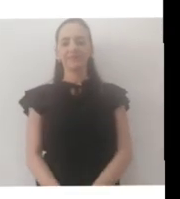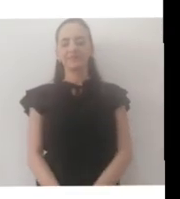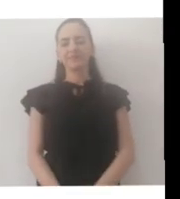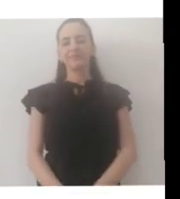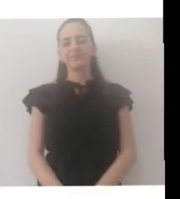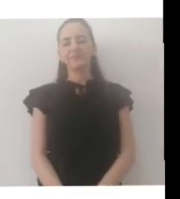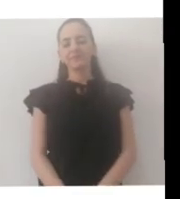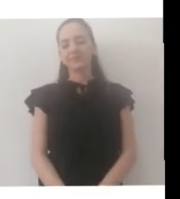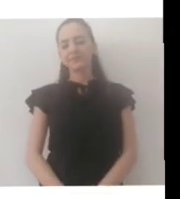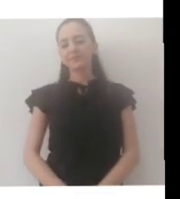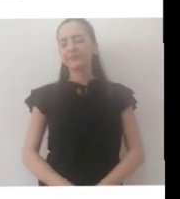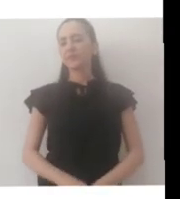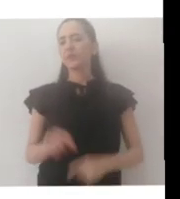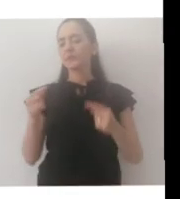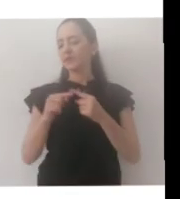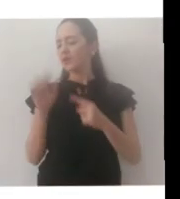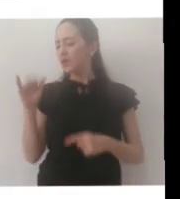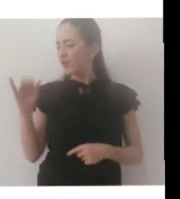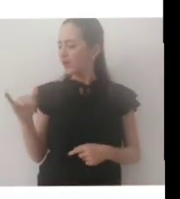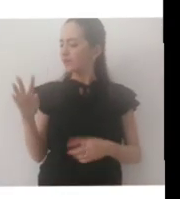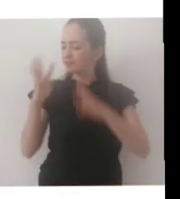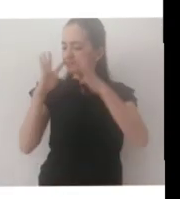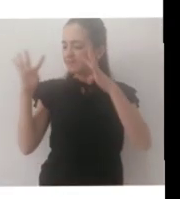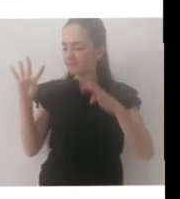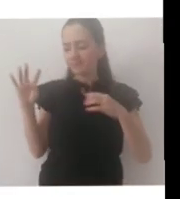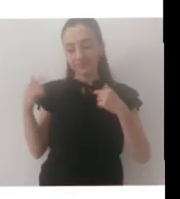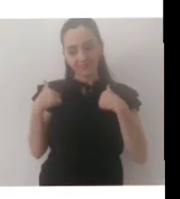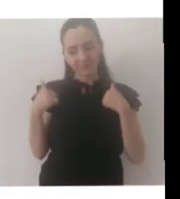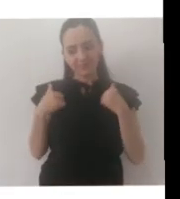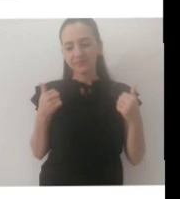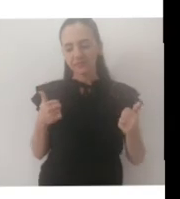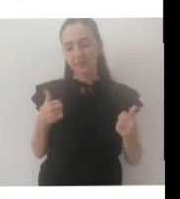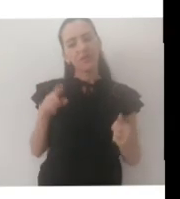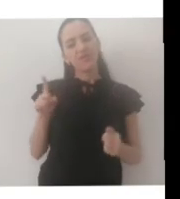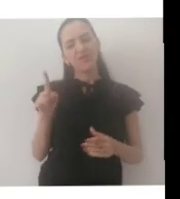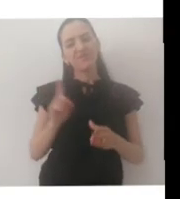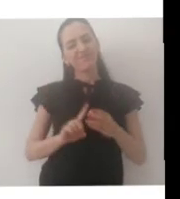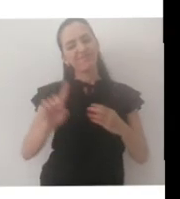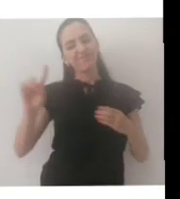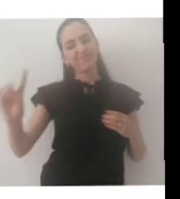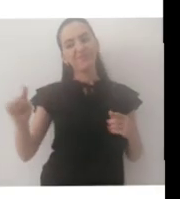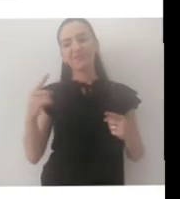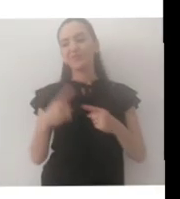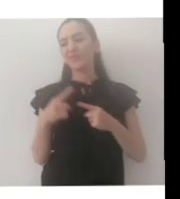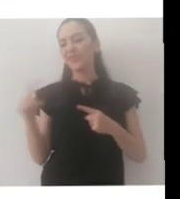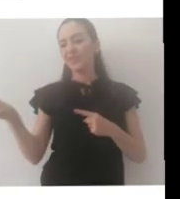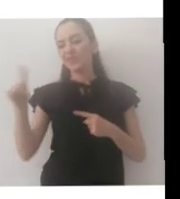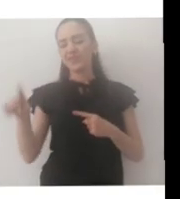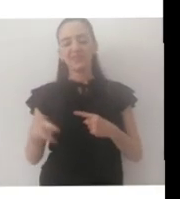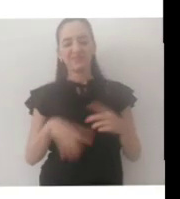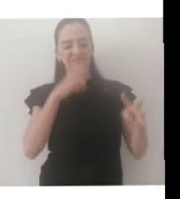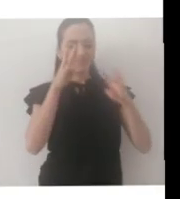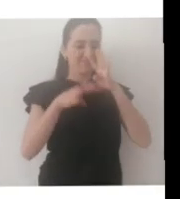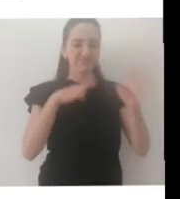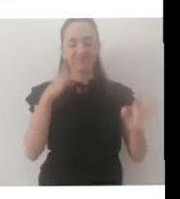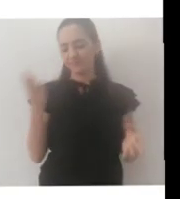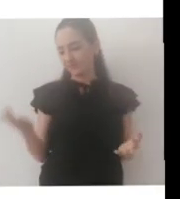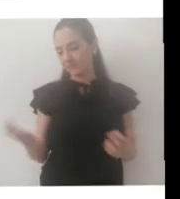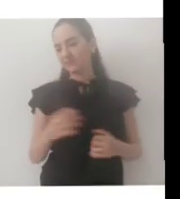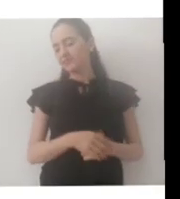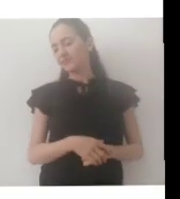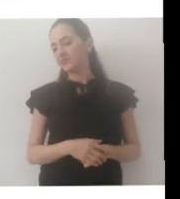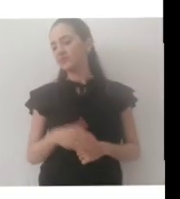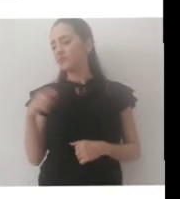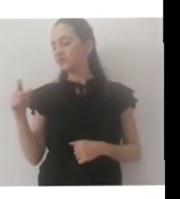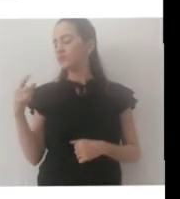entre criança e adulto. Ou seja, a questão do respeito, é a questão de dizer, vamos ouvir a Pró tá tirando você